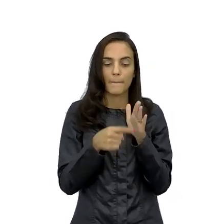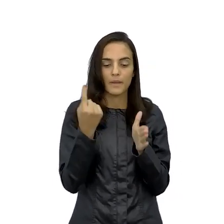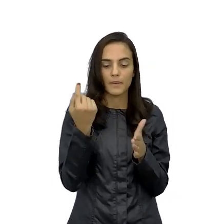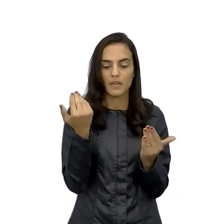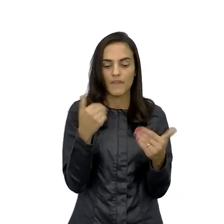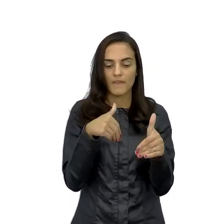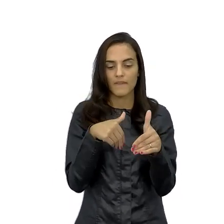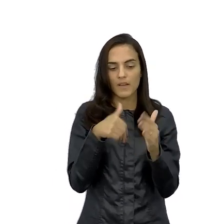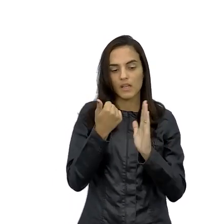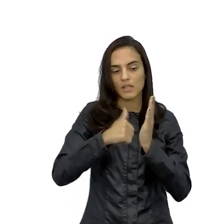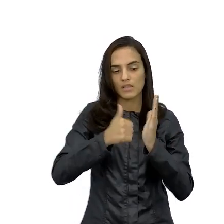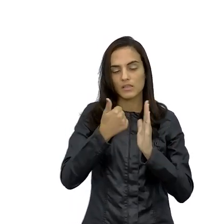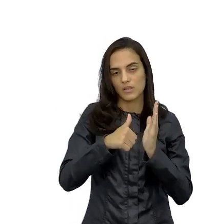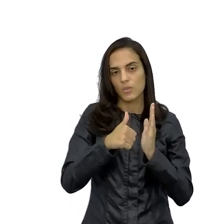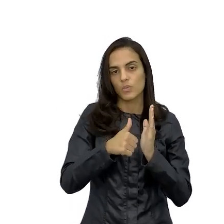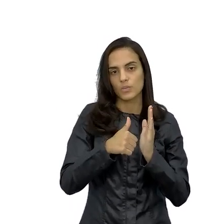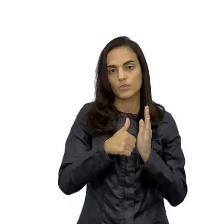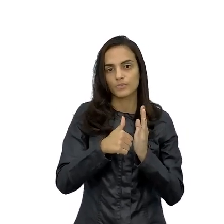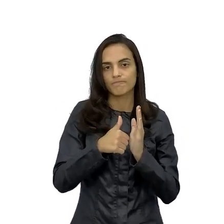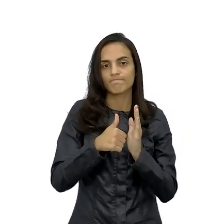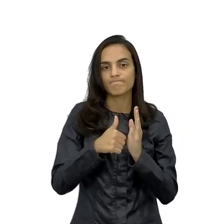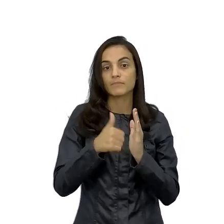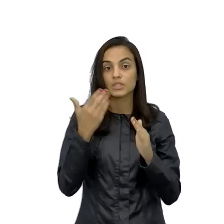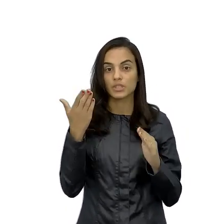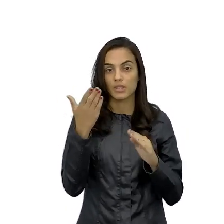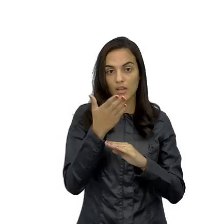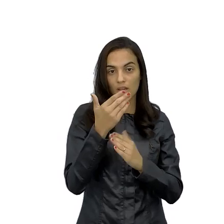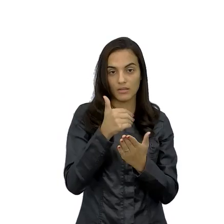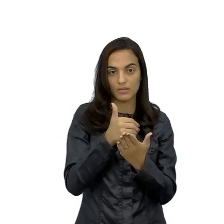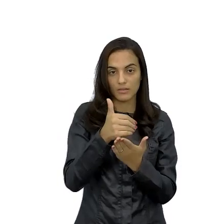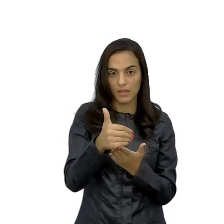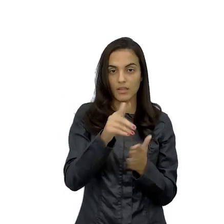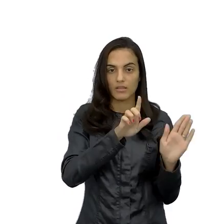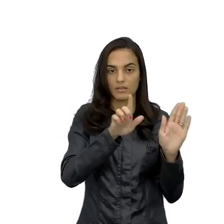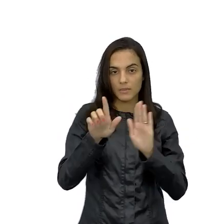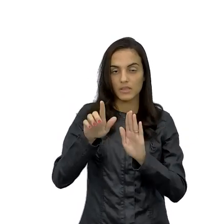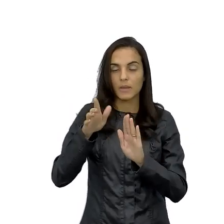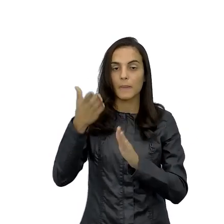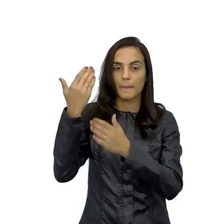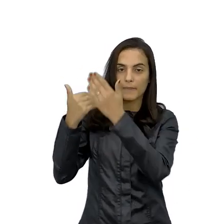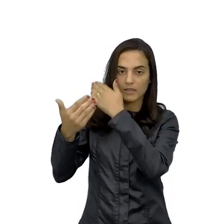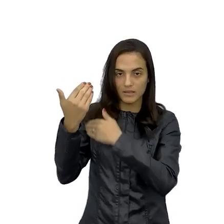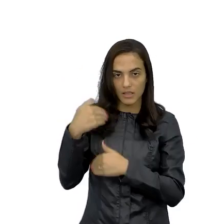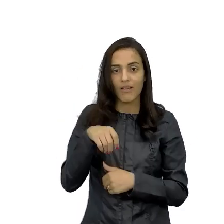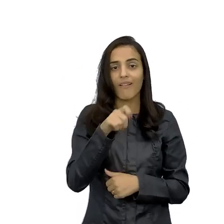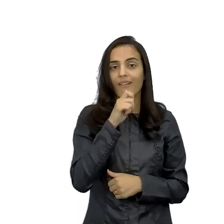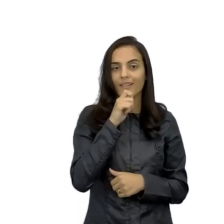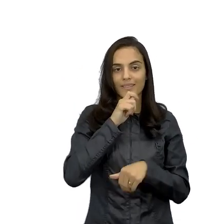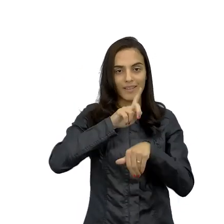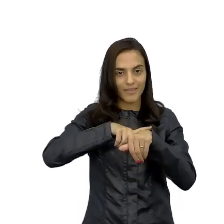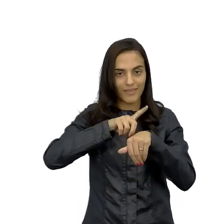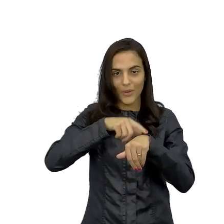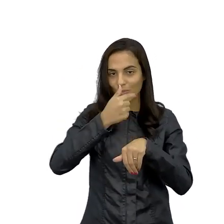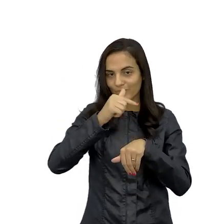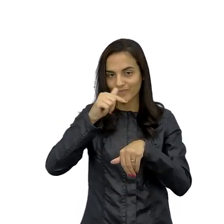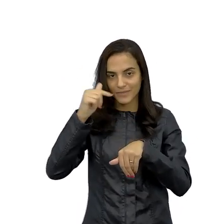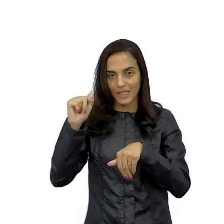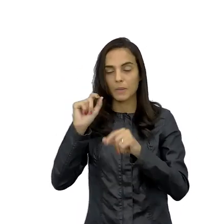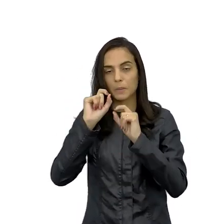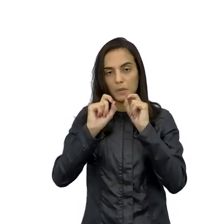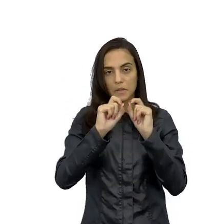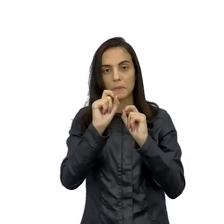avaliação diagnóstica de entrada a semana passada, então ainda não houve tempo suficiente para